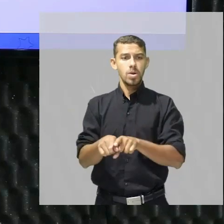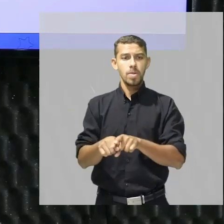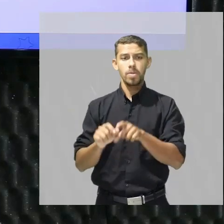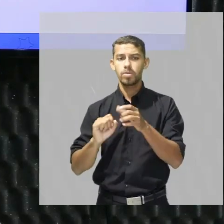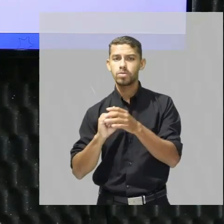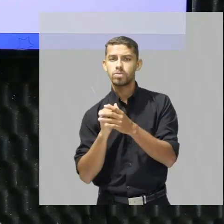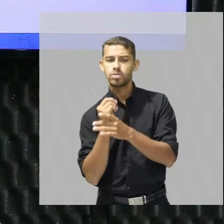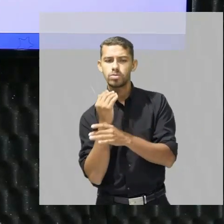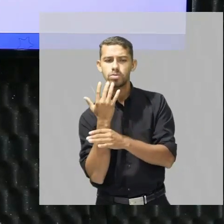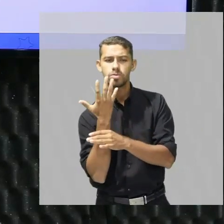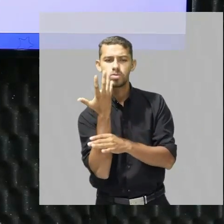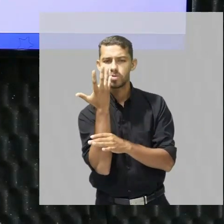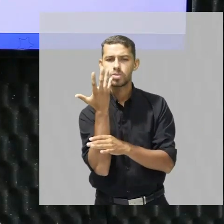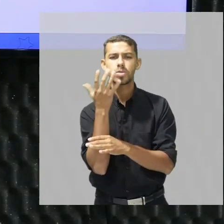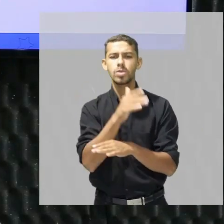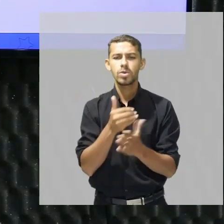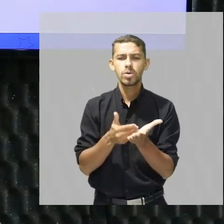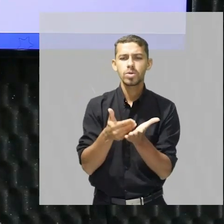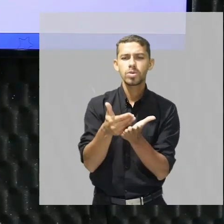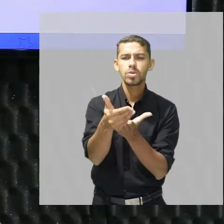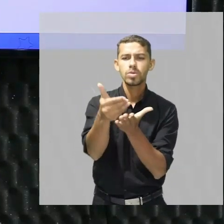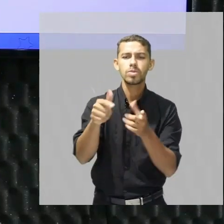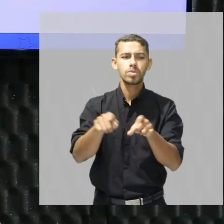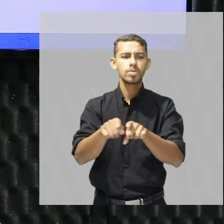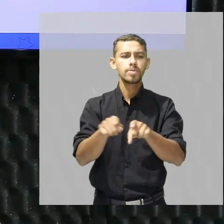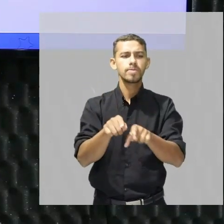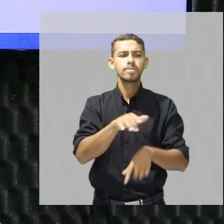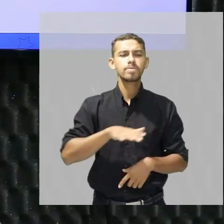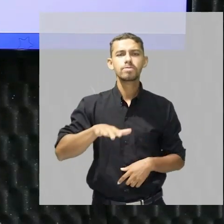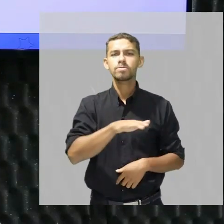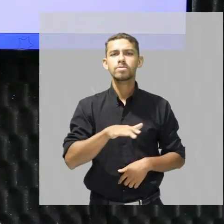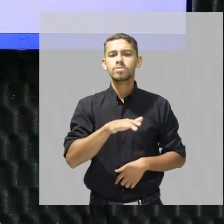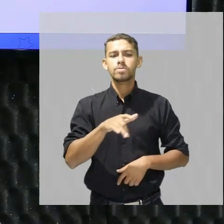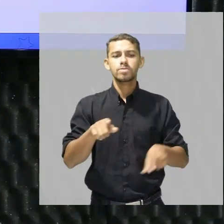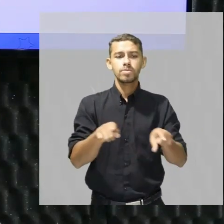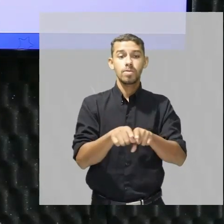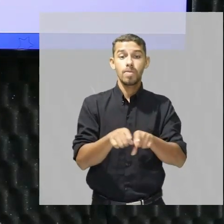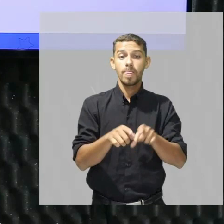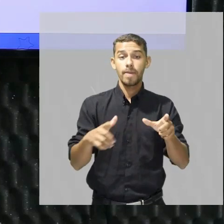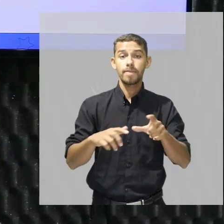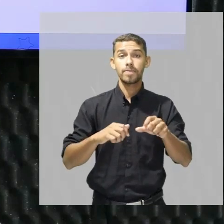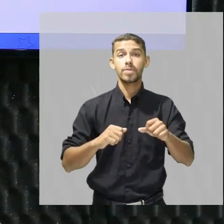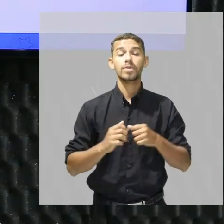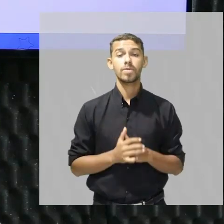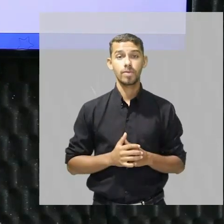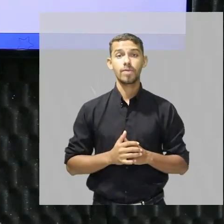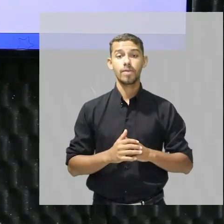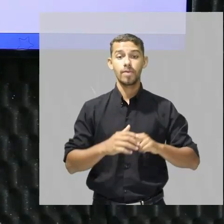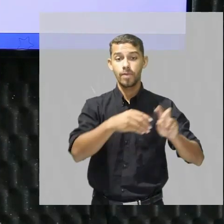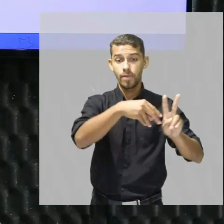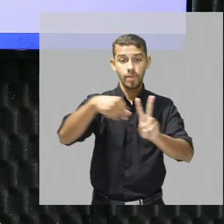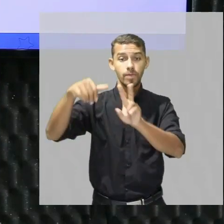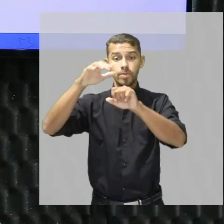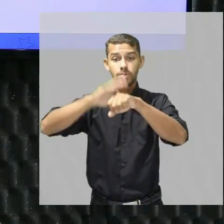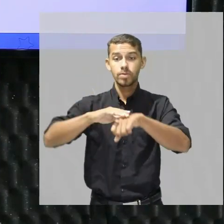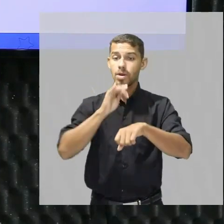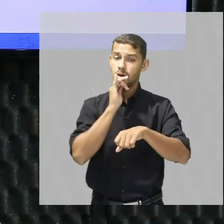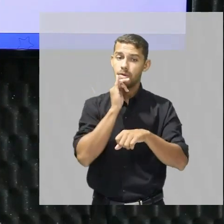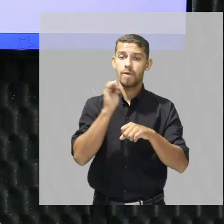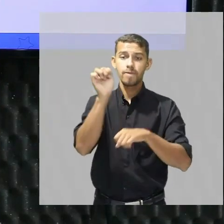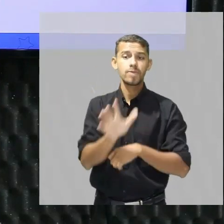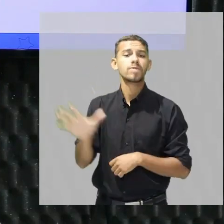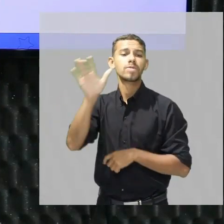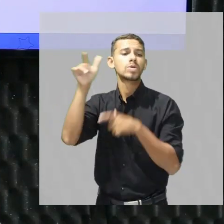um processo natural de cicatrização de uma área desprovida de vegetação. Em geral, tem pequeno